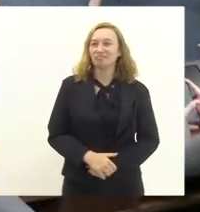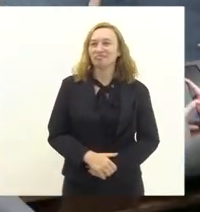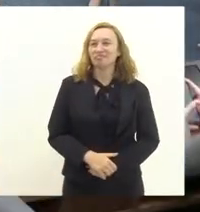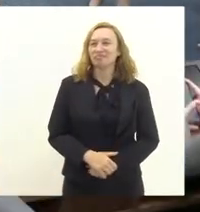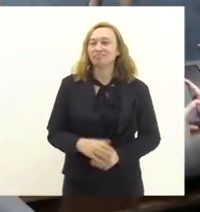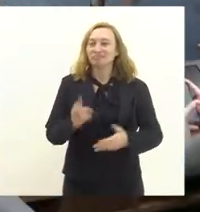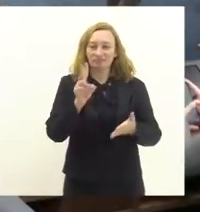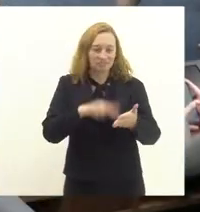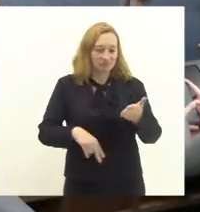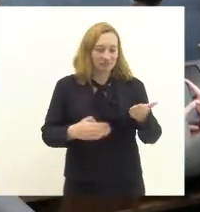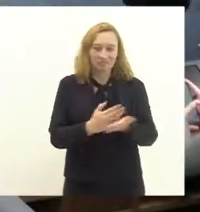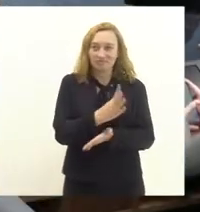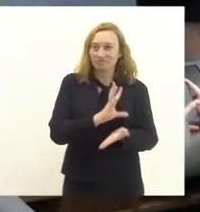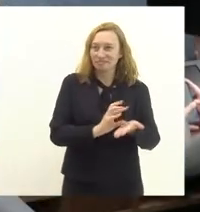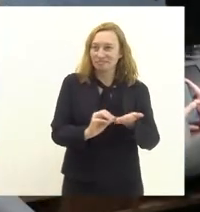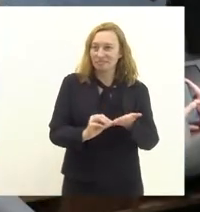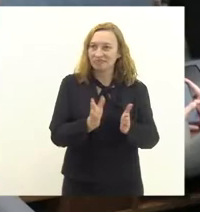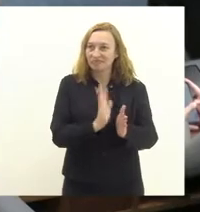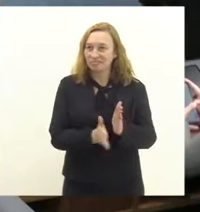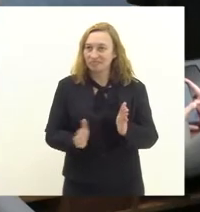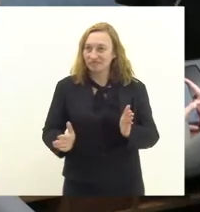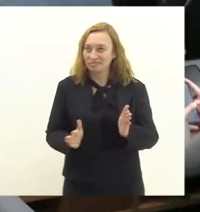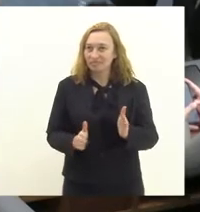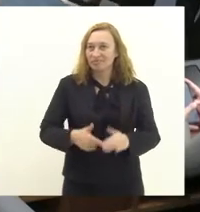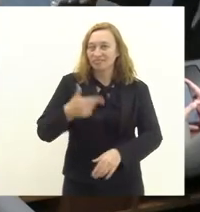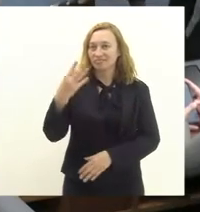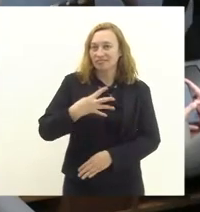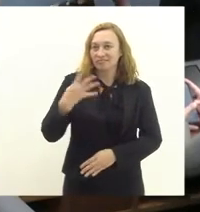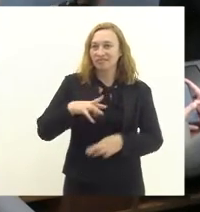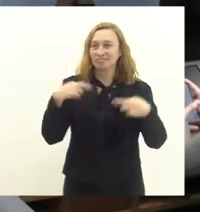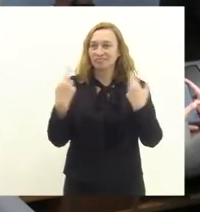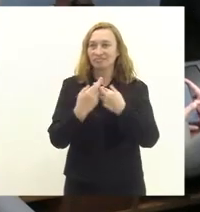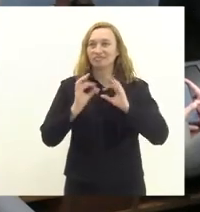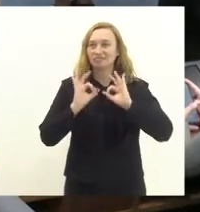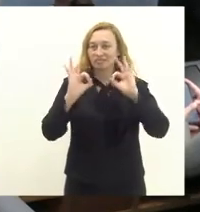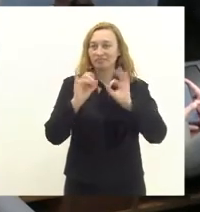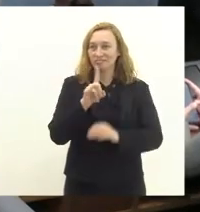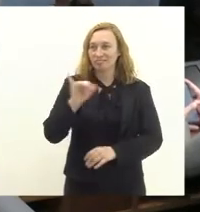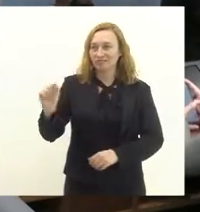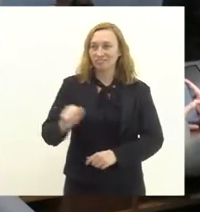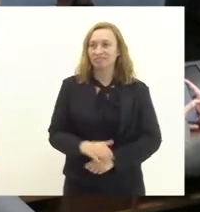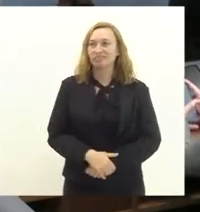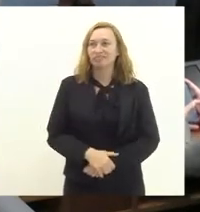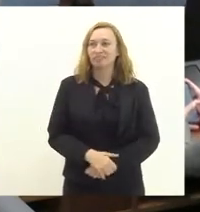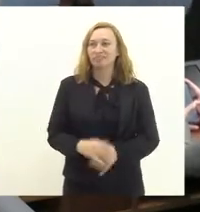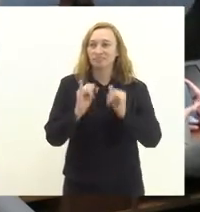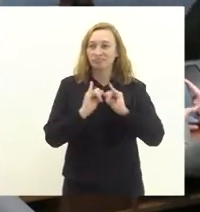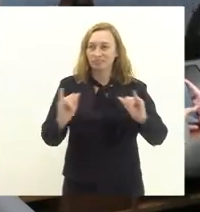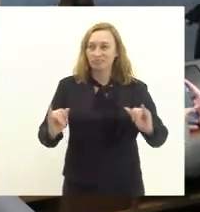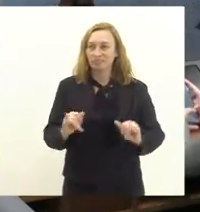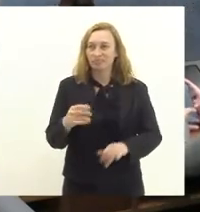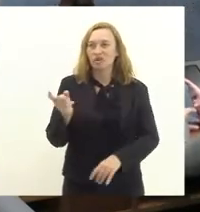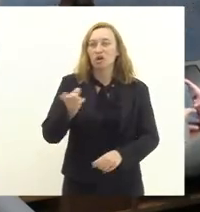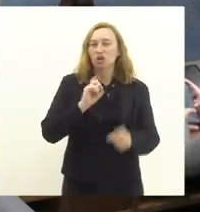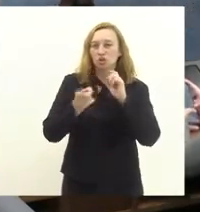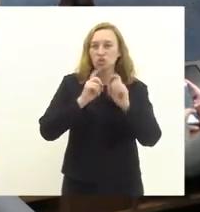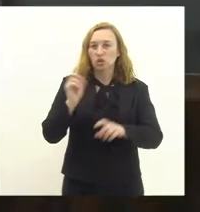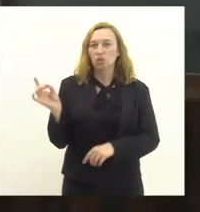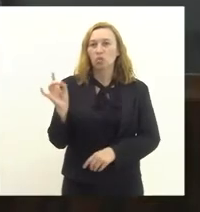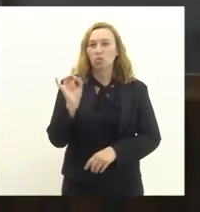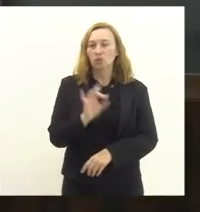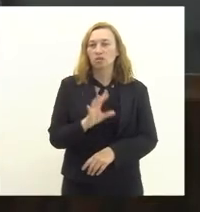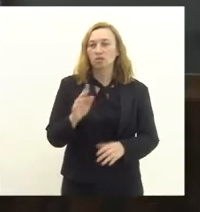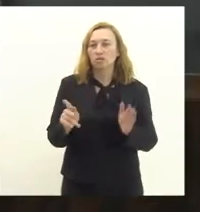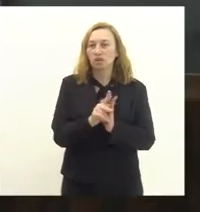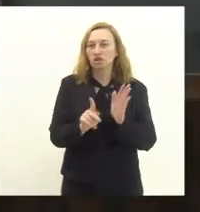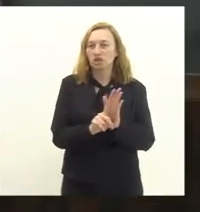Lida e aprovada a ata, passa-se a ordem da 4ª sessão extraordinária do dia. Anuncio, em regime de urgência, em discussão única, projeto de